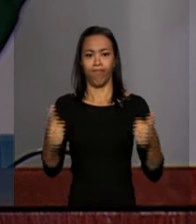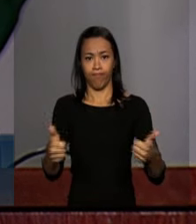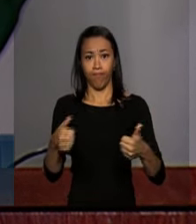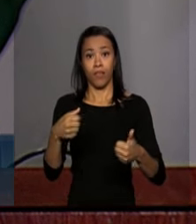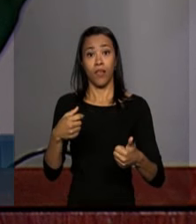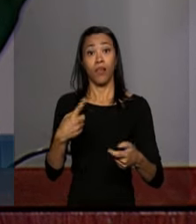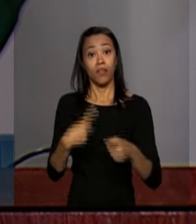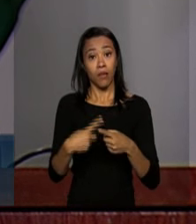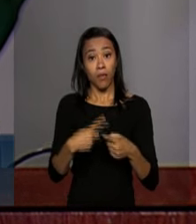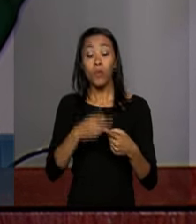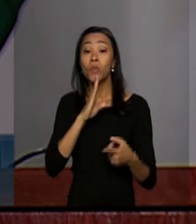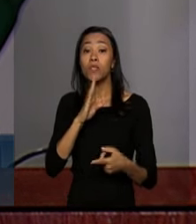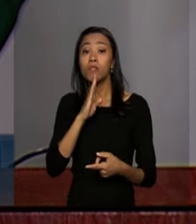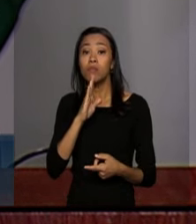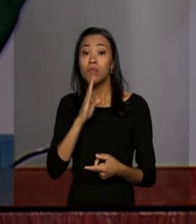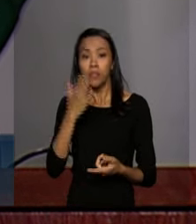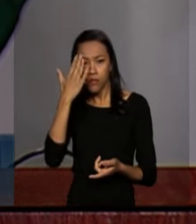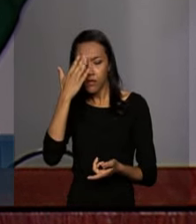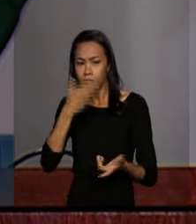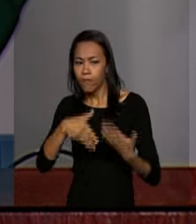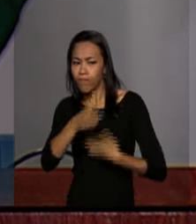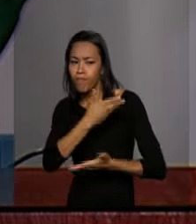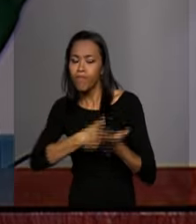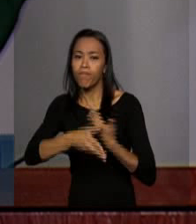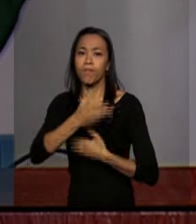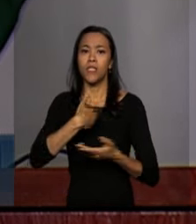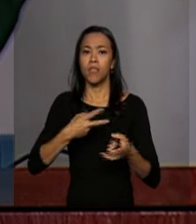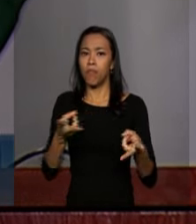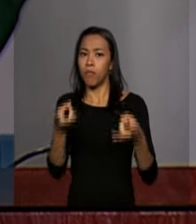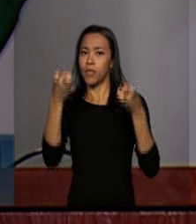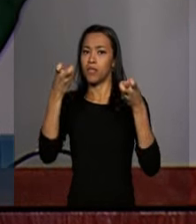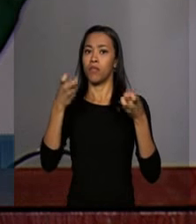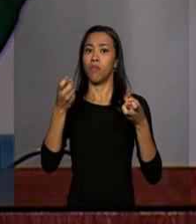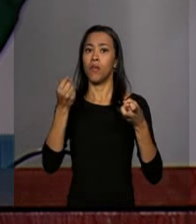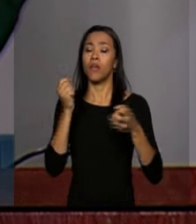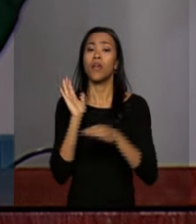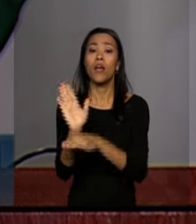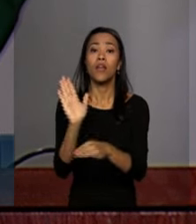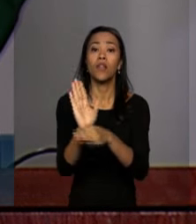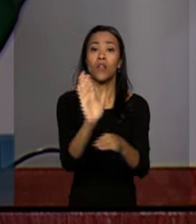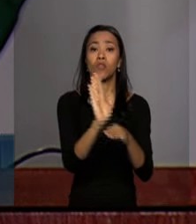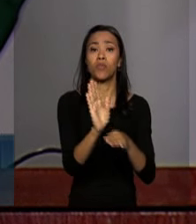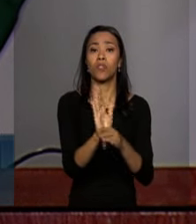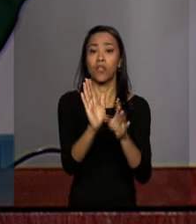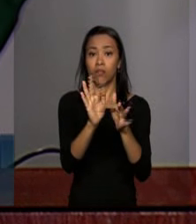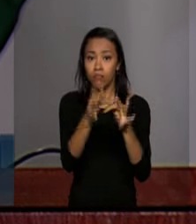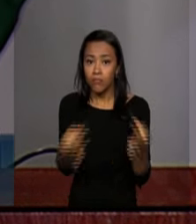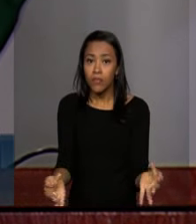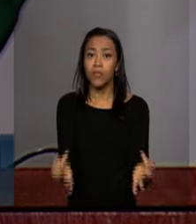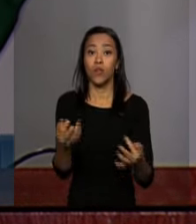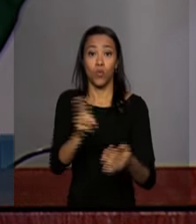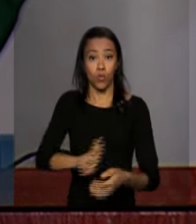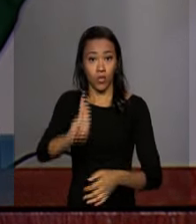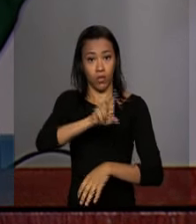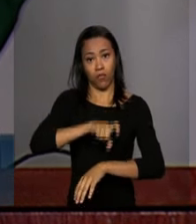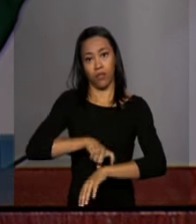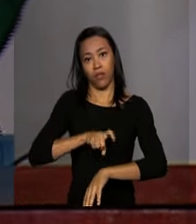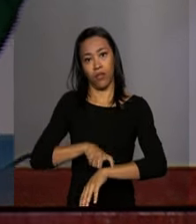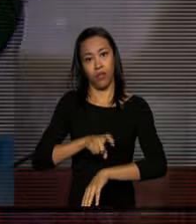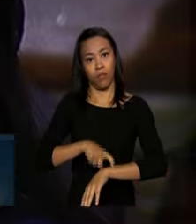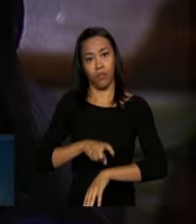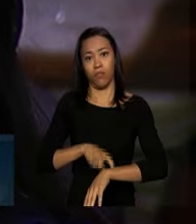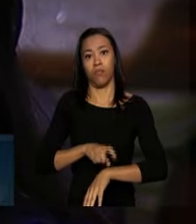comum, descobrir a importância de atender às necessidades básicas, usar o tempo, nossa única